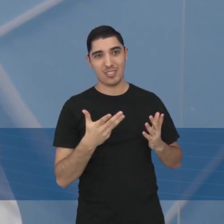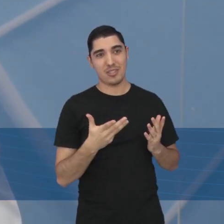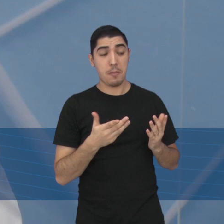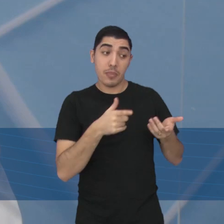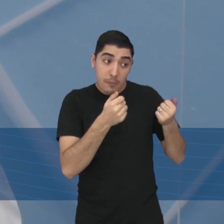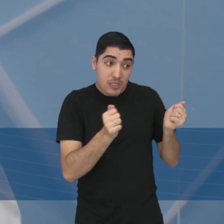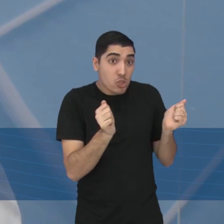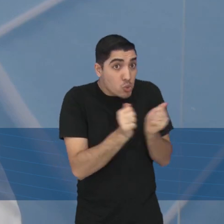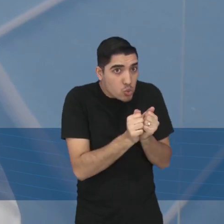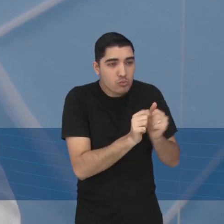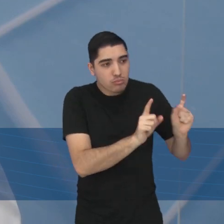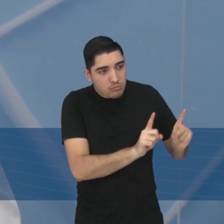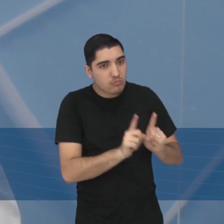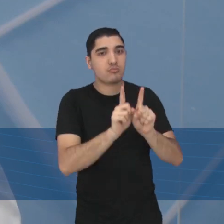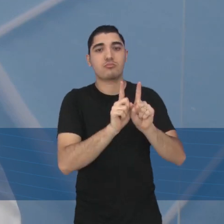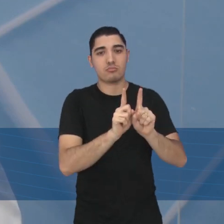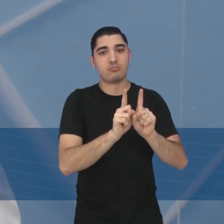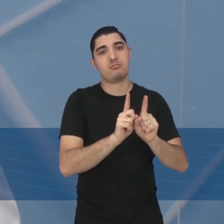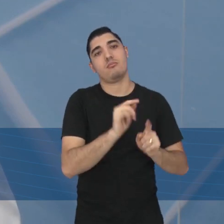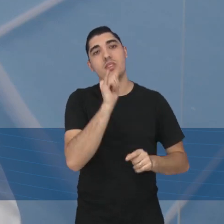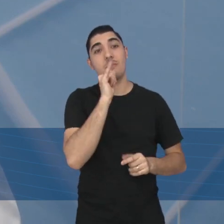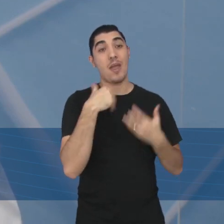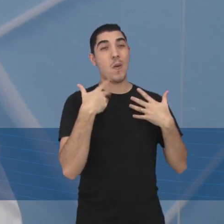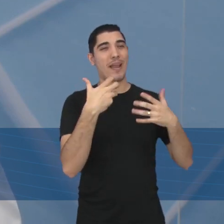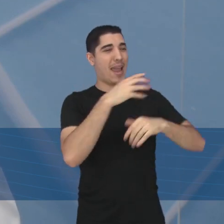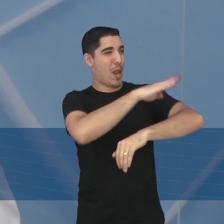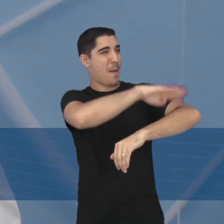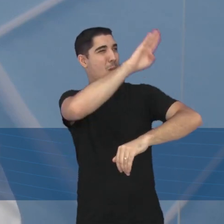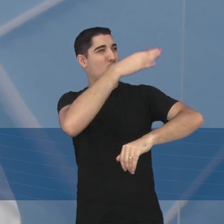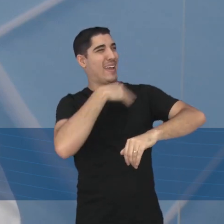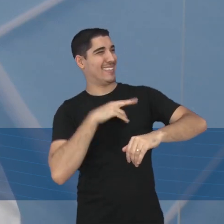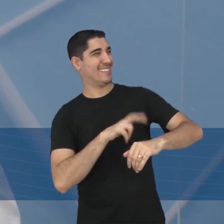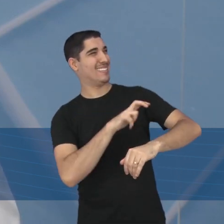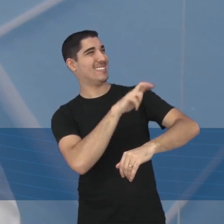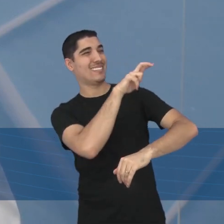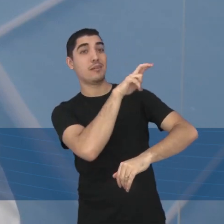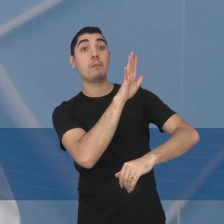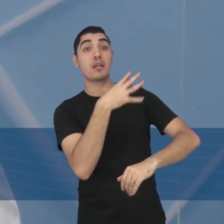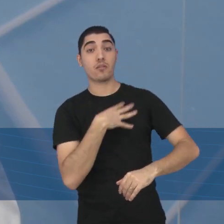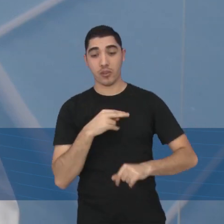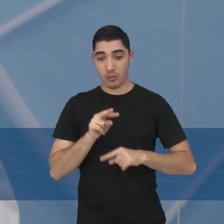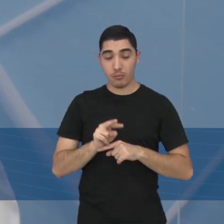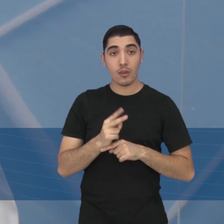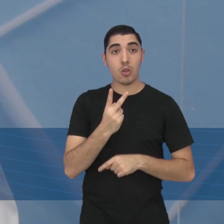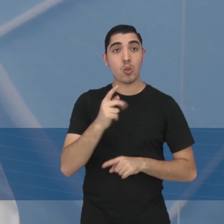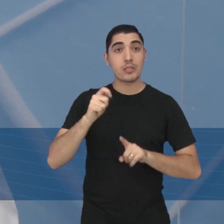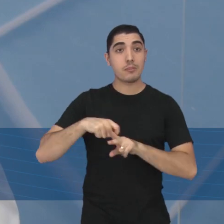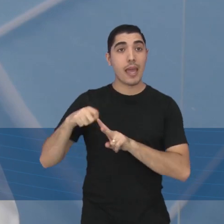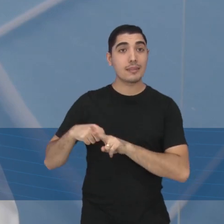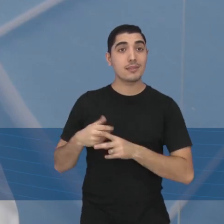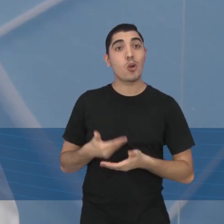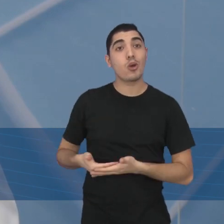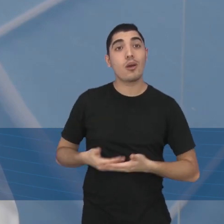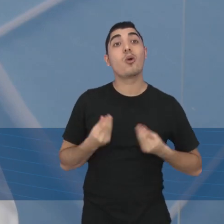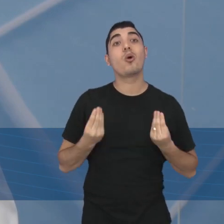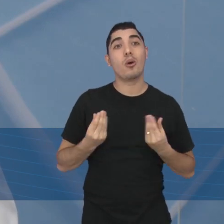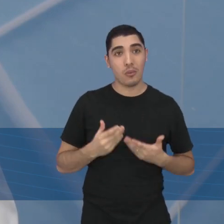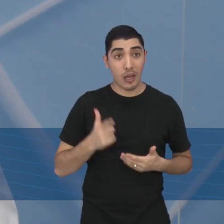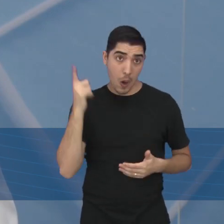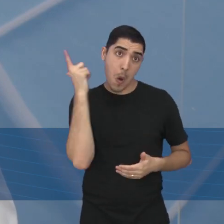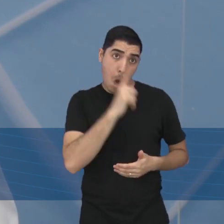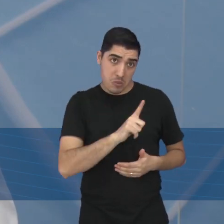da tua rotina. Você não dependendo, vou escalar uma montanha e ter um bebê de 2 meses. A mulher não consegue. Ela até consegue, mas ela vai ter que